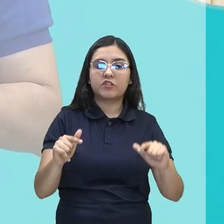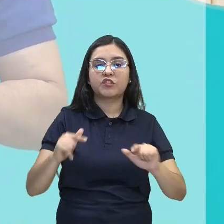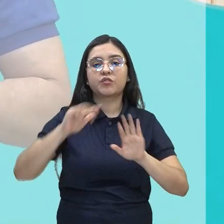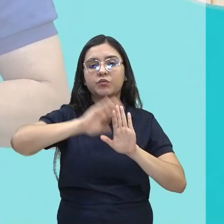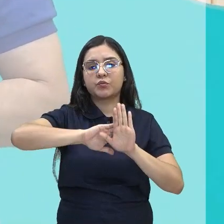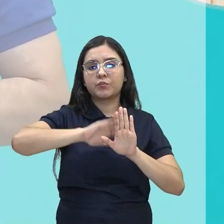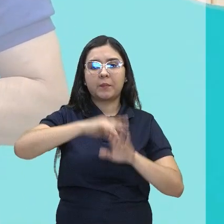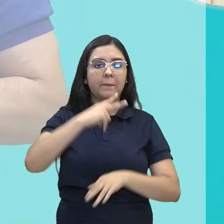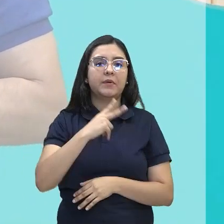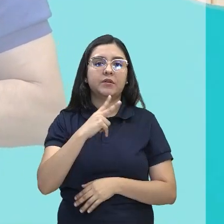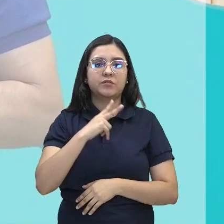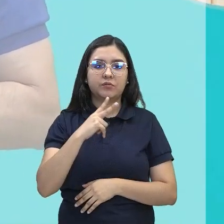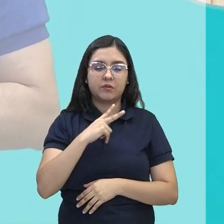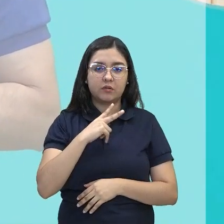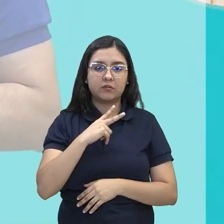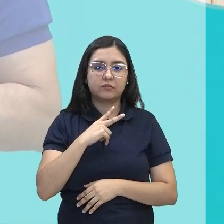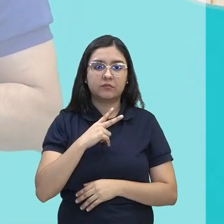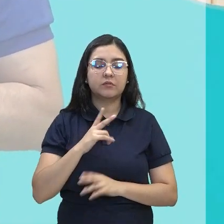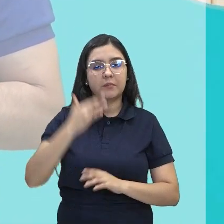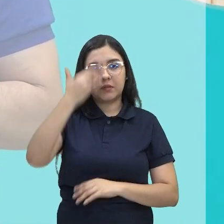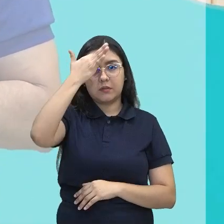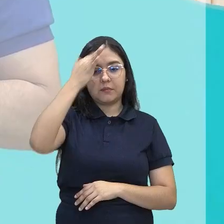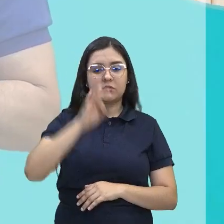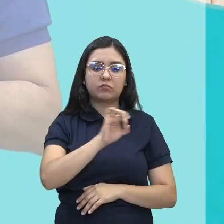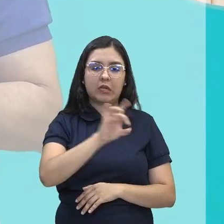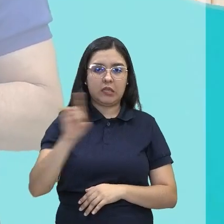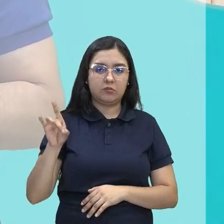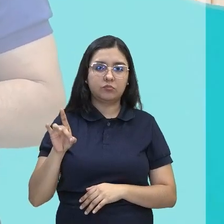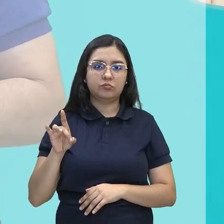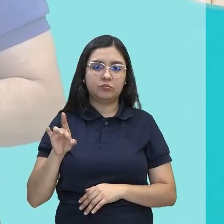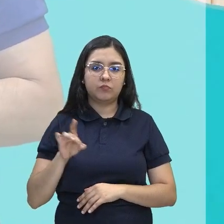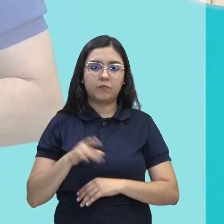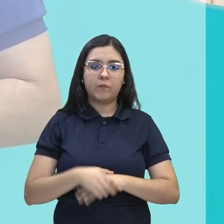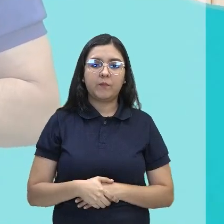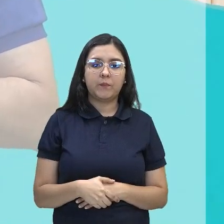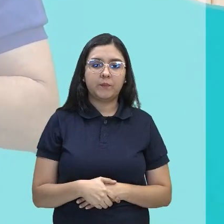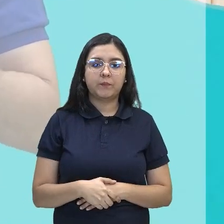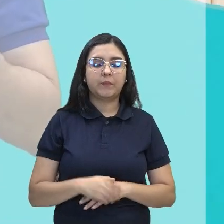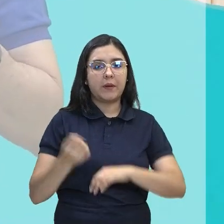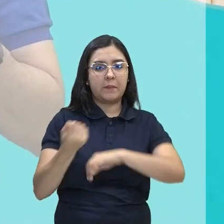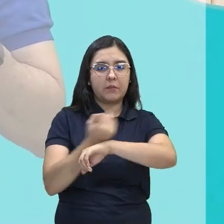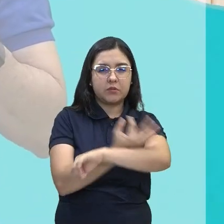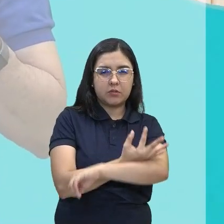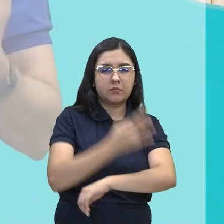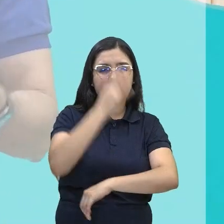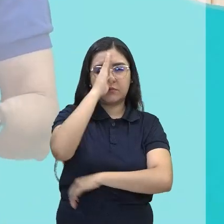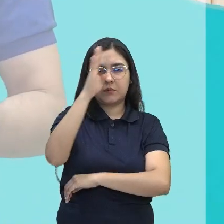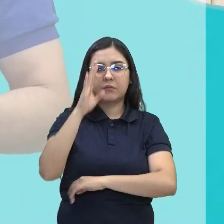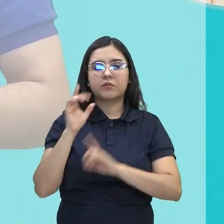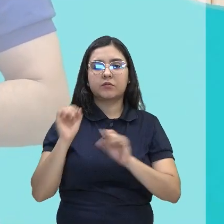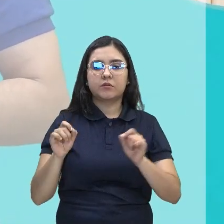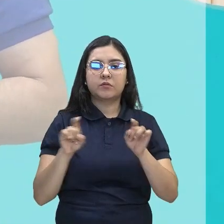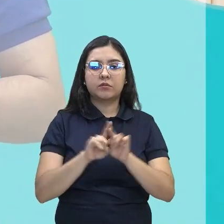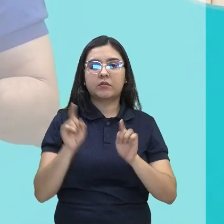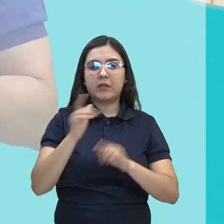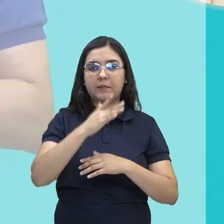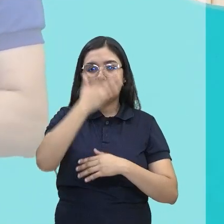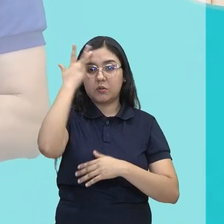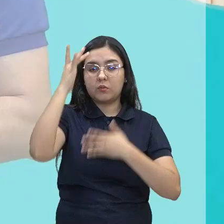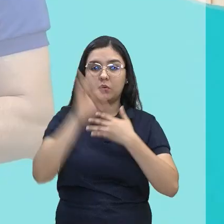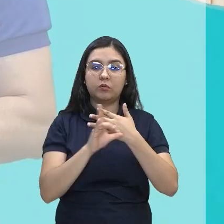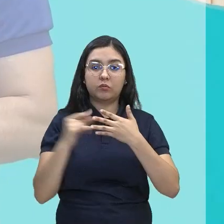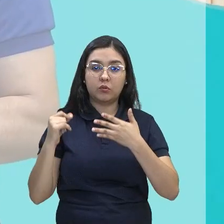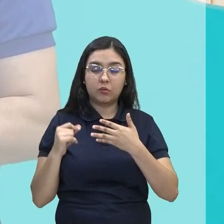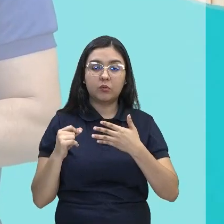subjetiva, é algo mais voltado para a interpretação, né? Algo mais voltado para a emoção, especialmente do criador, né? Do poeta